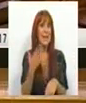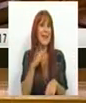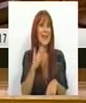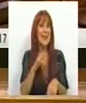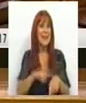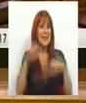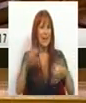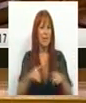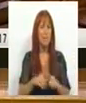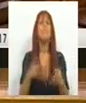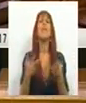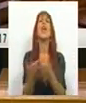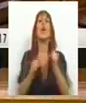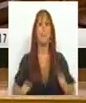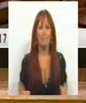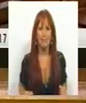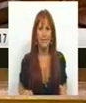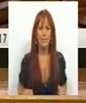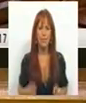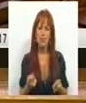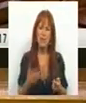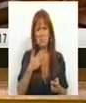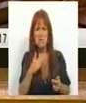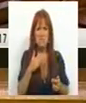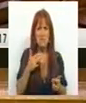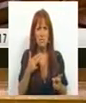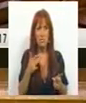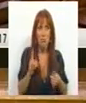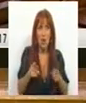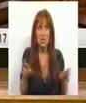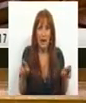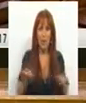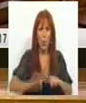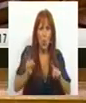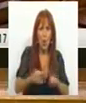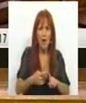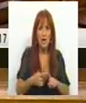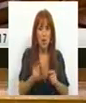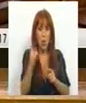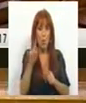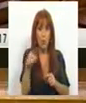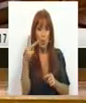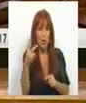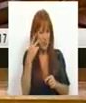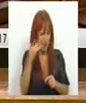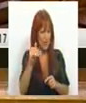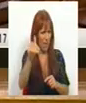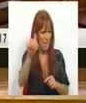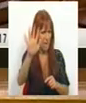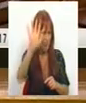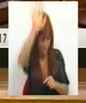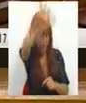temporária. Quanto à economia, um pouco melhor do que se espera para este ano, que é 1.2, veremos se será.